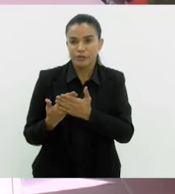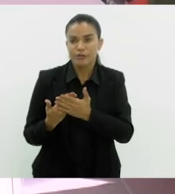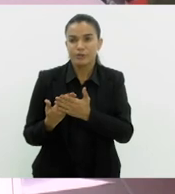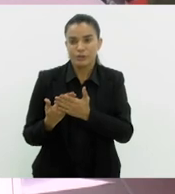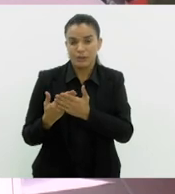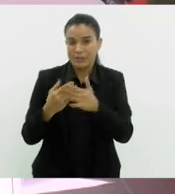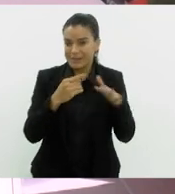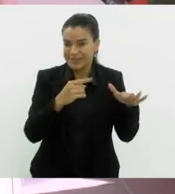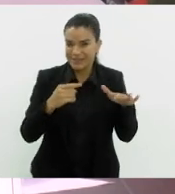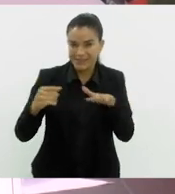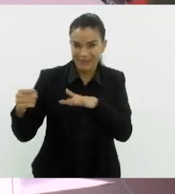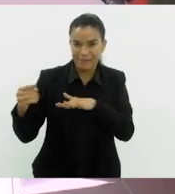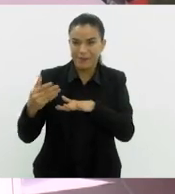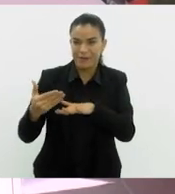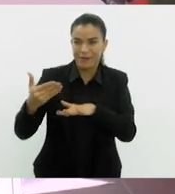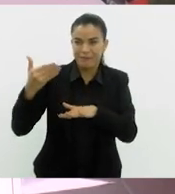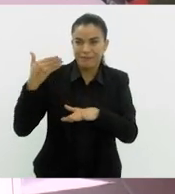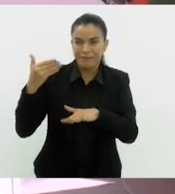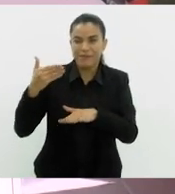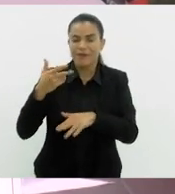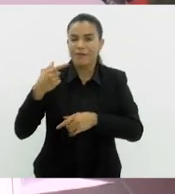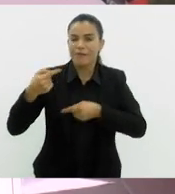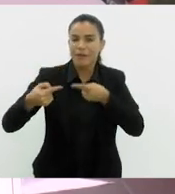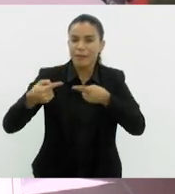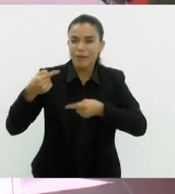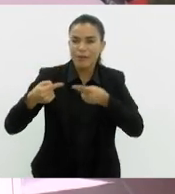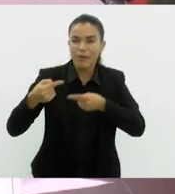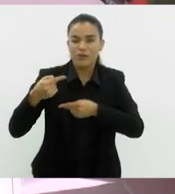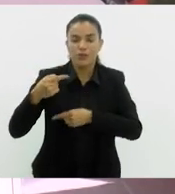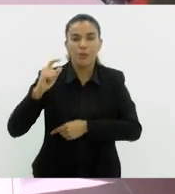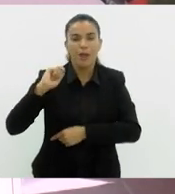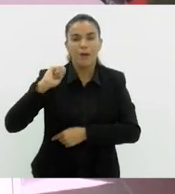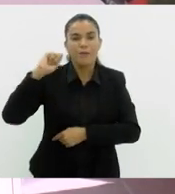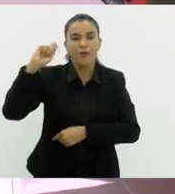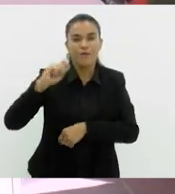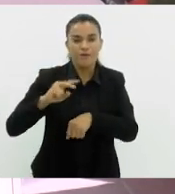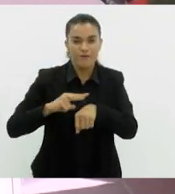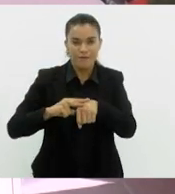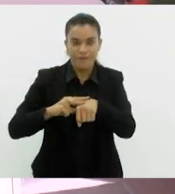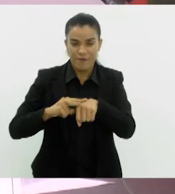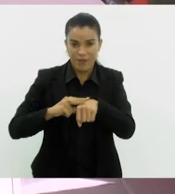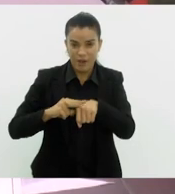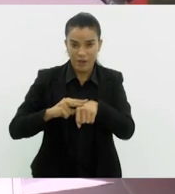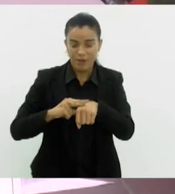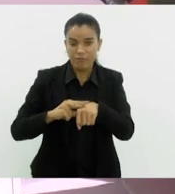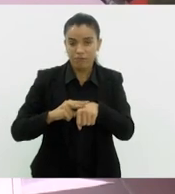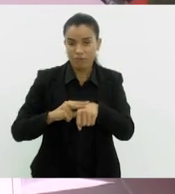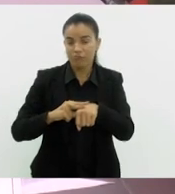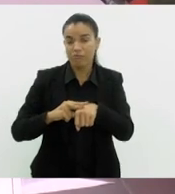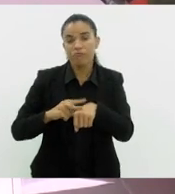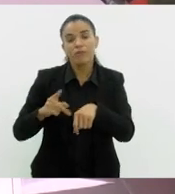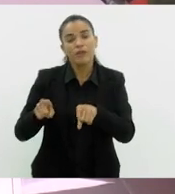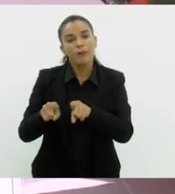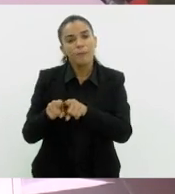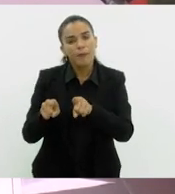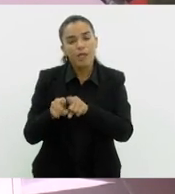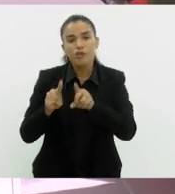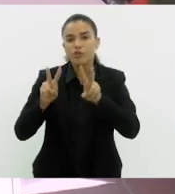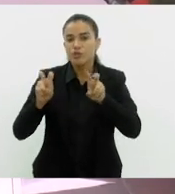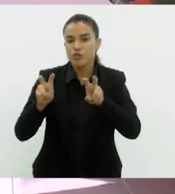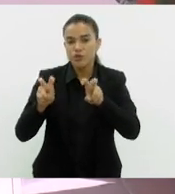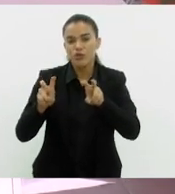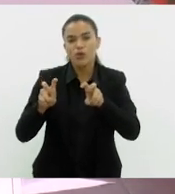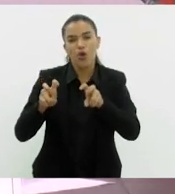semana passada fazendo um debate, inclusive, sobre o Abril Verde numa escola, e o debate também trazido sobre as merendeiras,